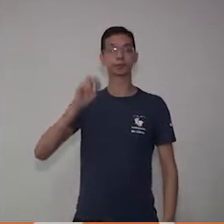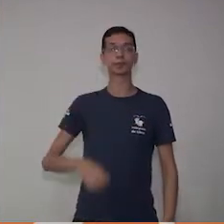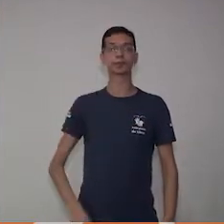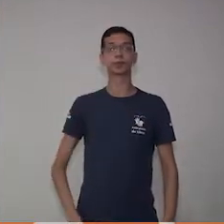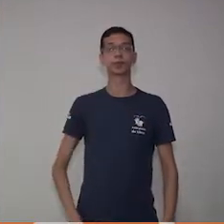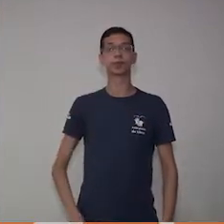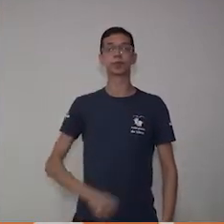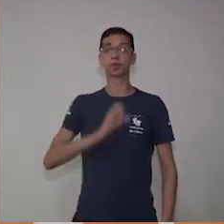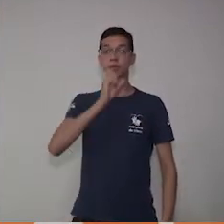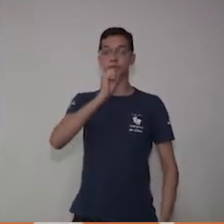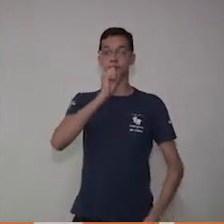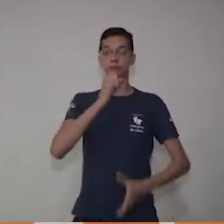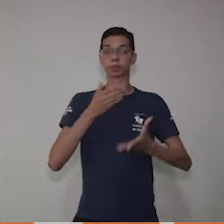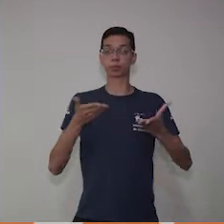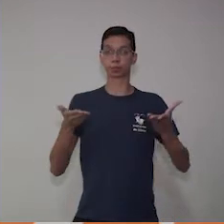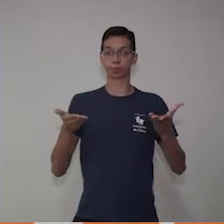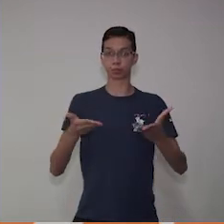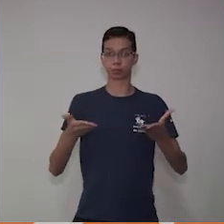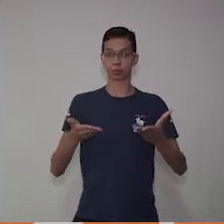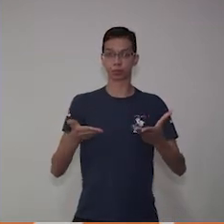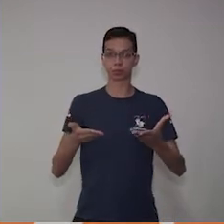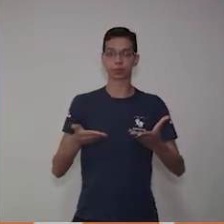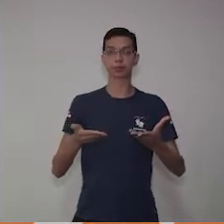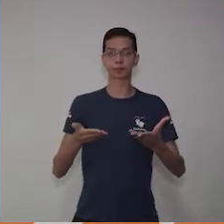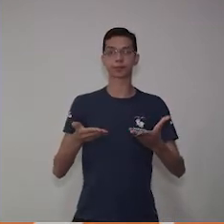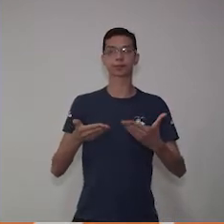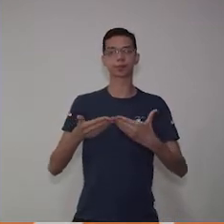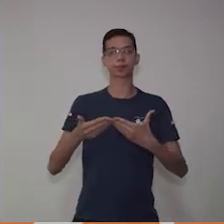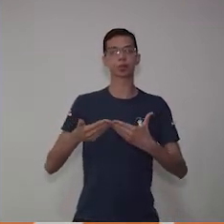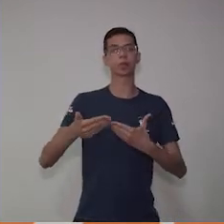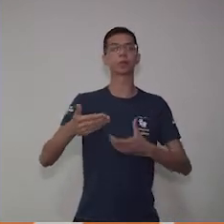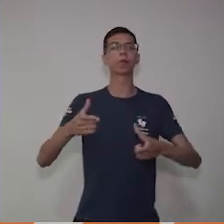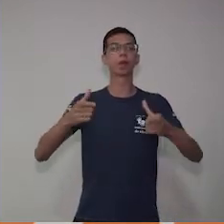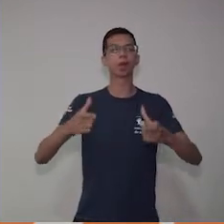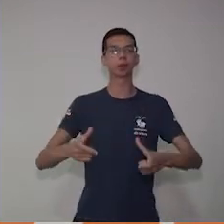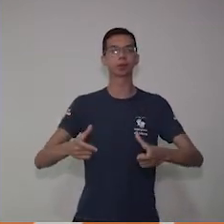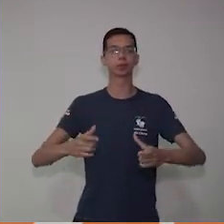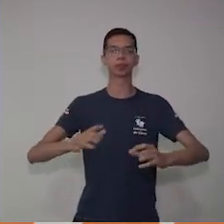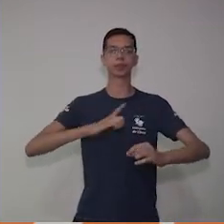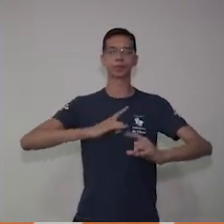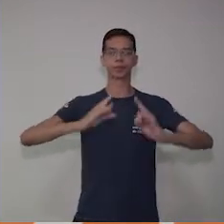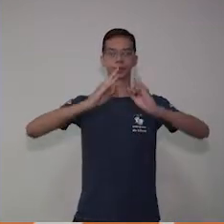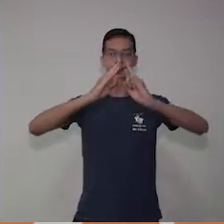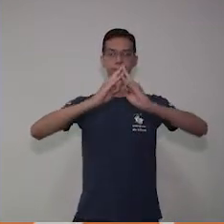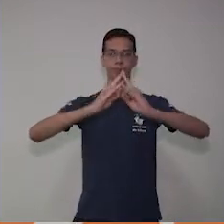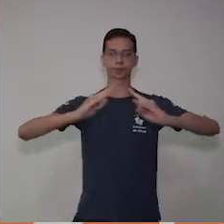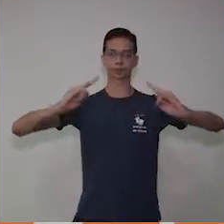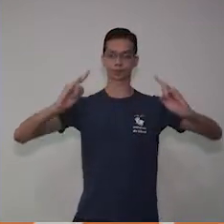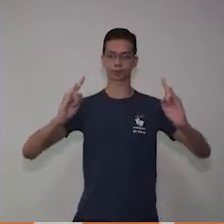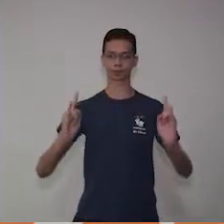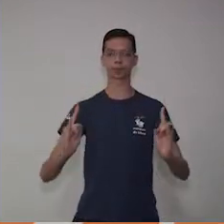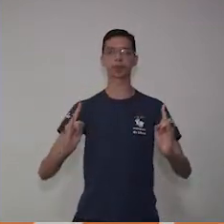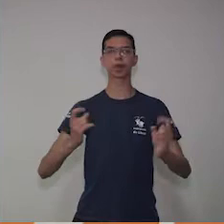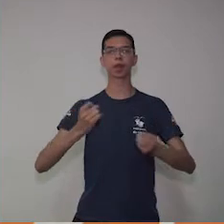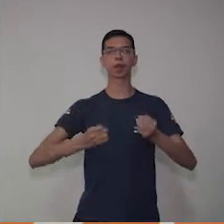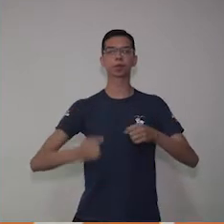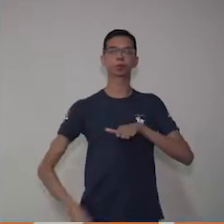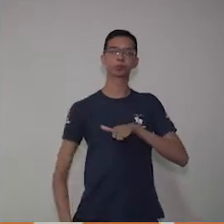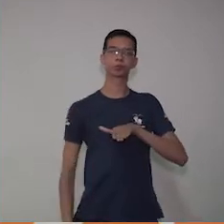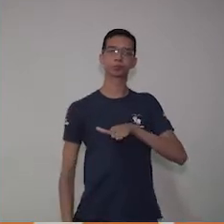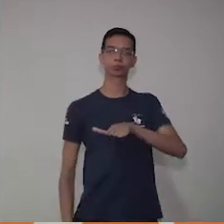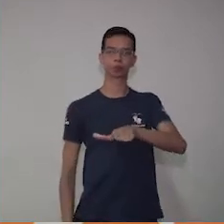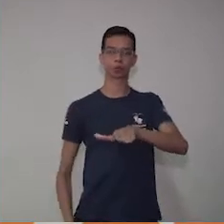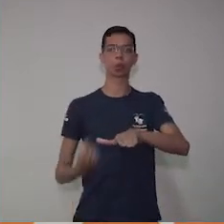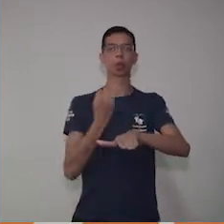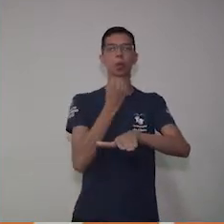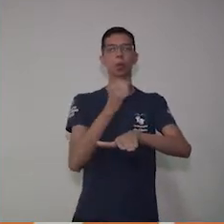este sábado, nos drive-thrus e nas 82 AMAs da cidade de São Paulo.